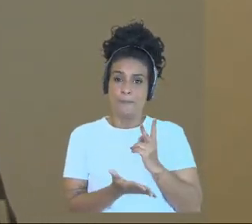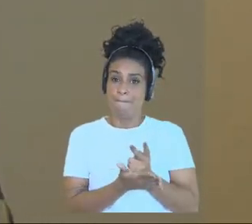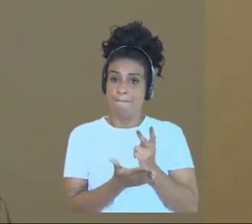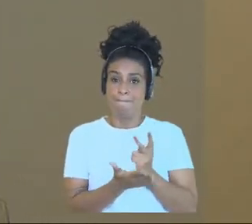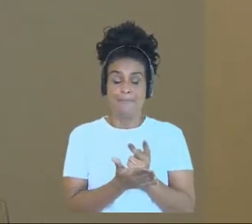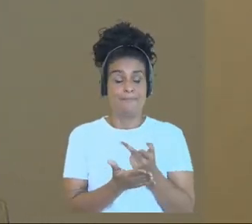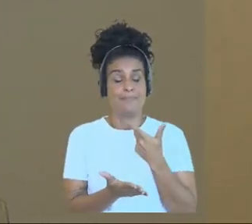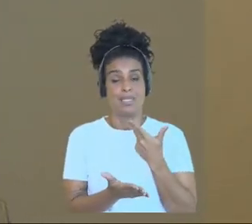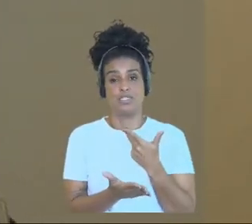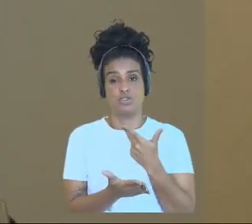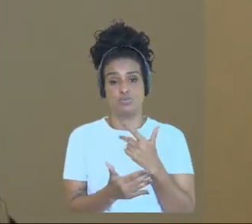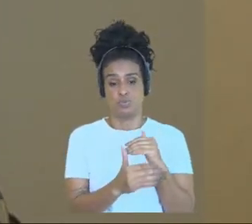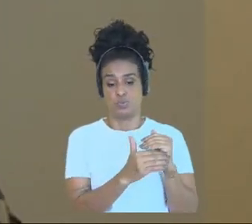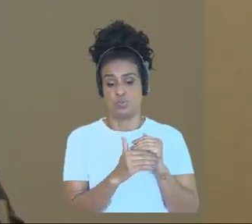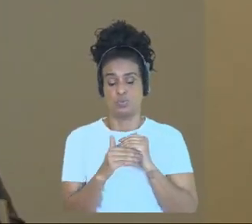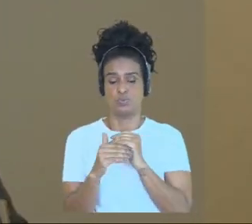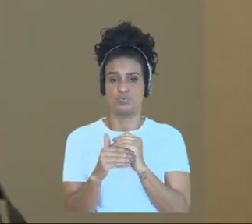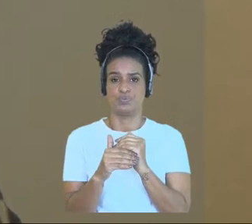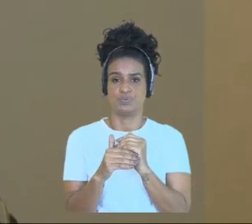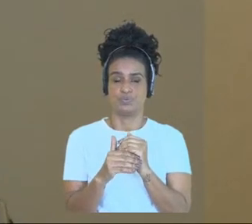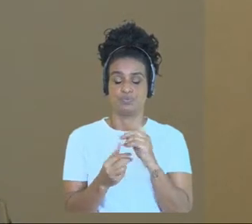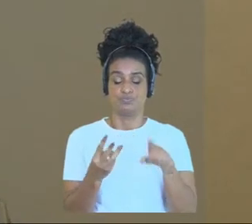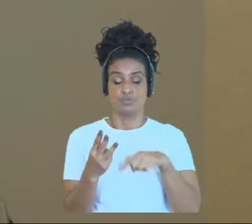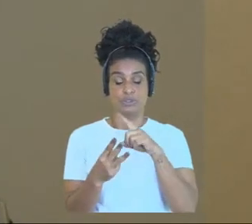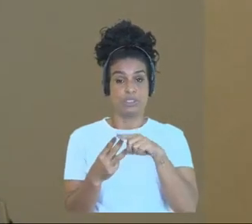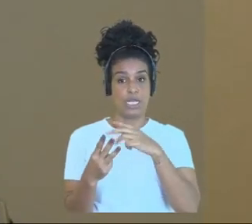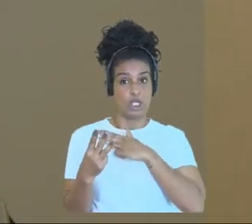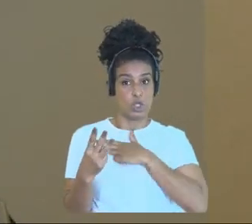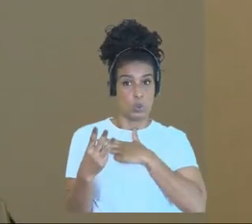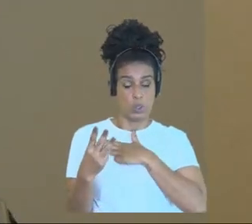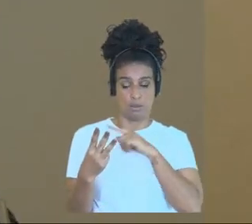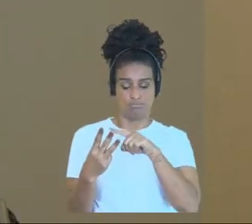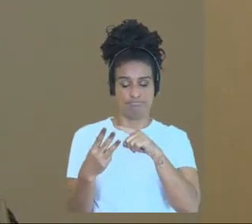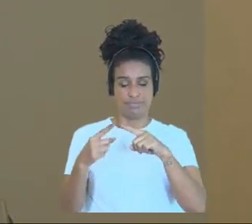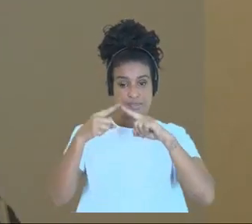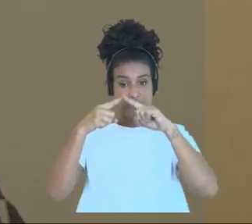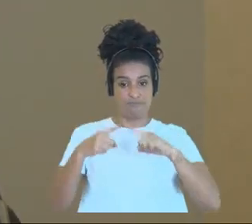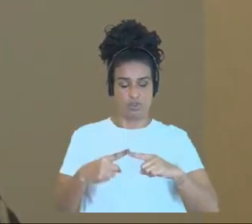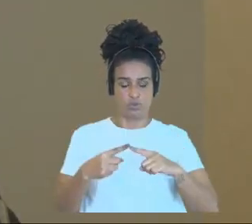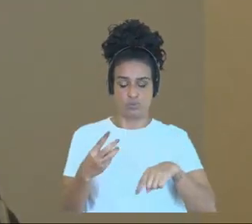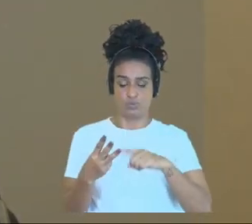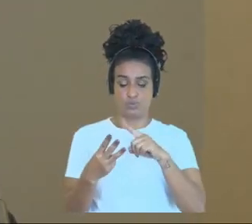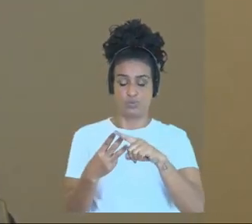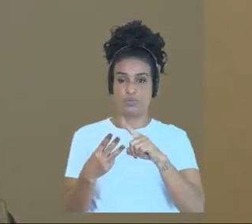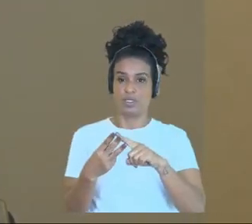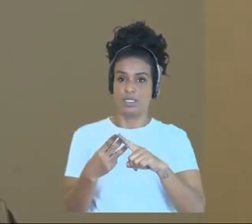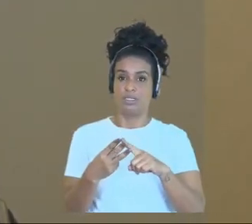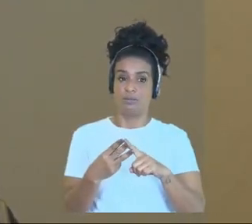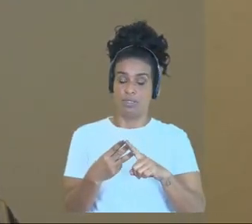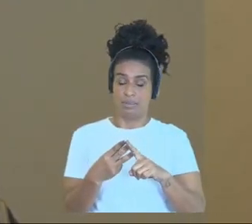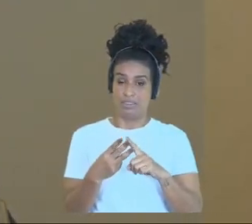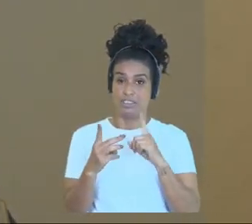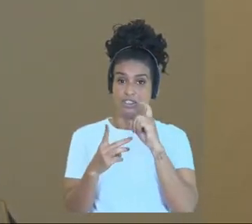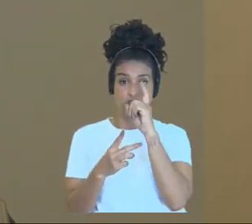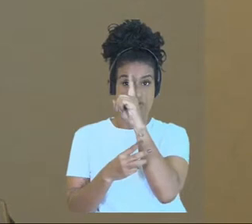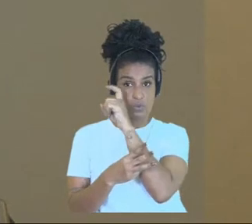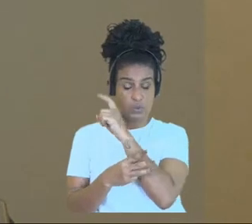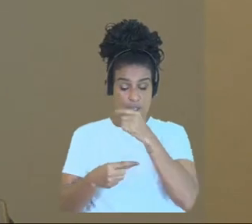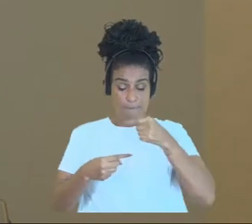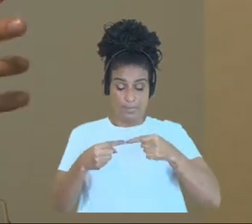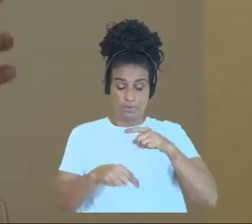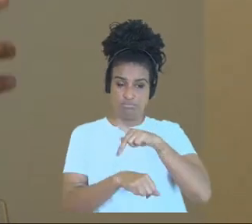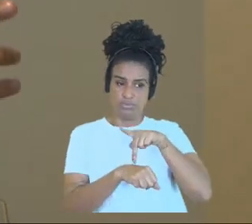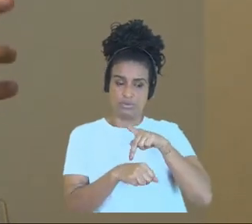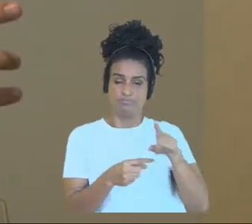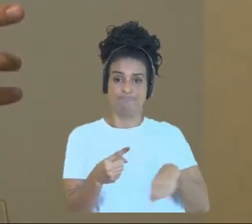Brasil. E o Lula vai ter três desafios nessa luta morro acima em termos de política